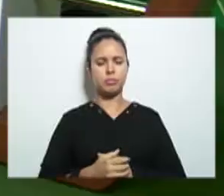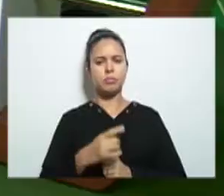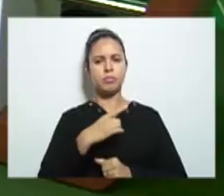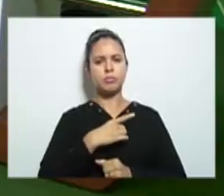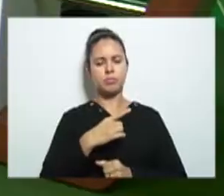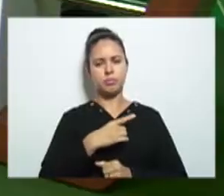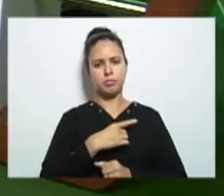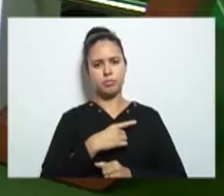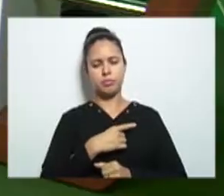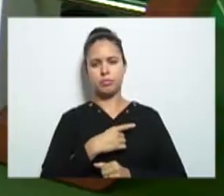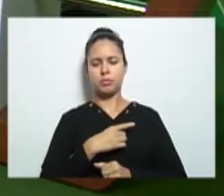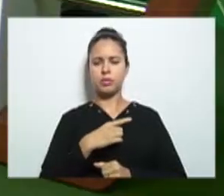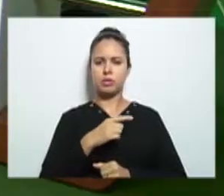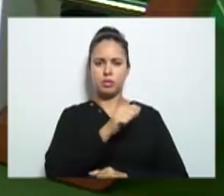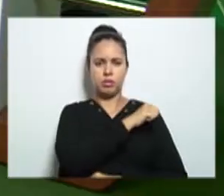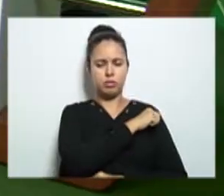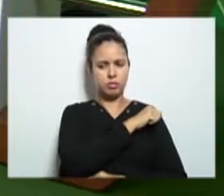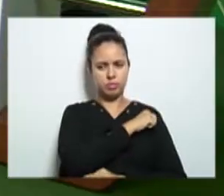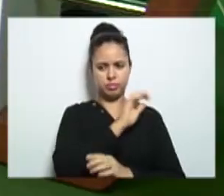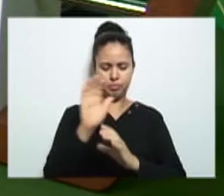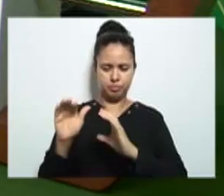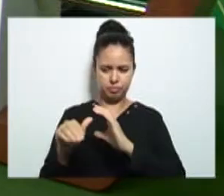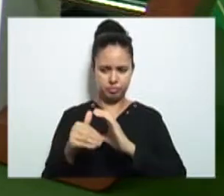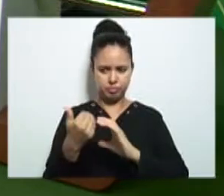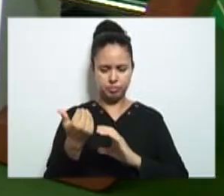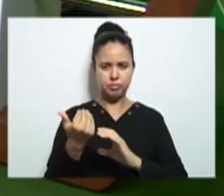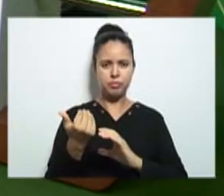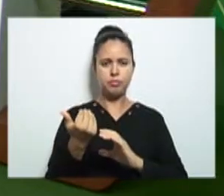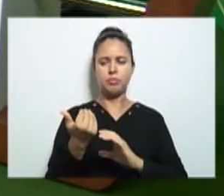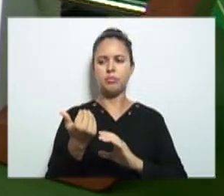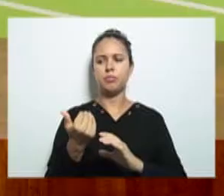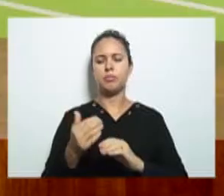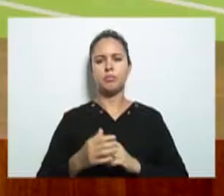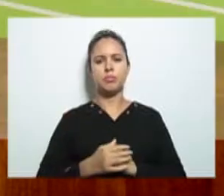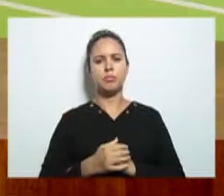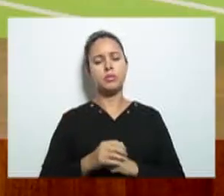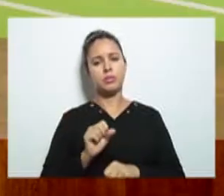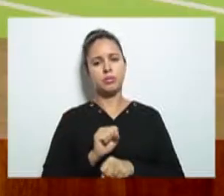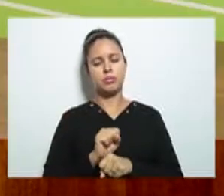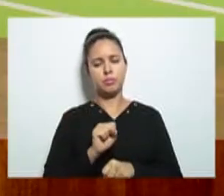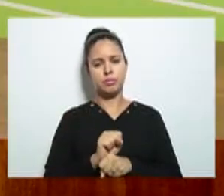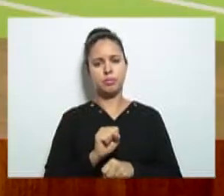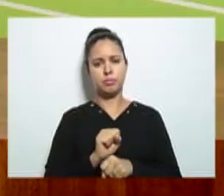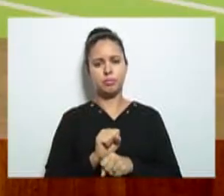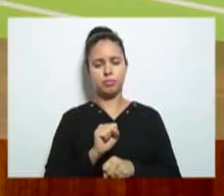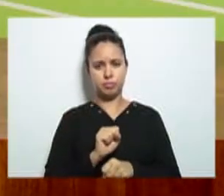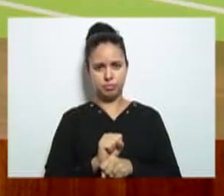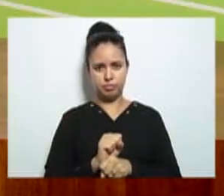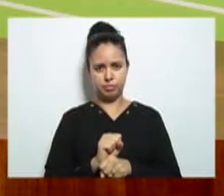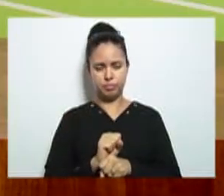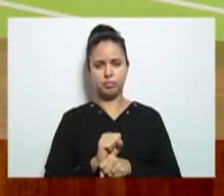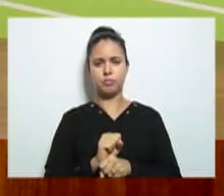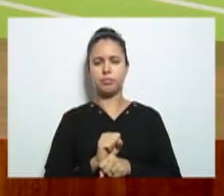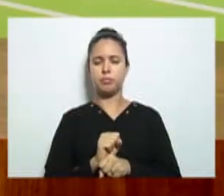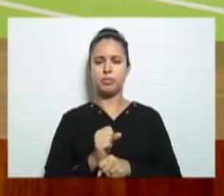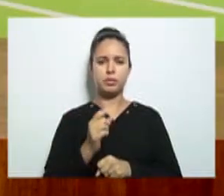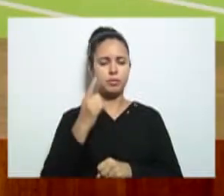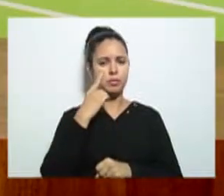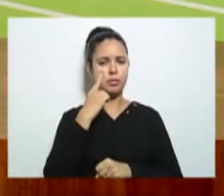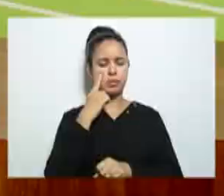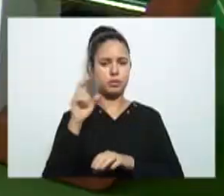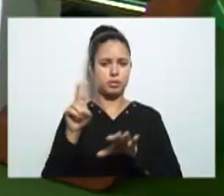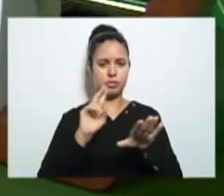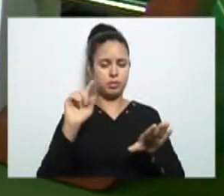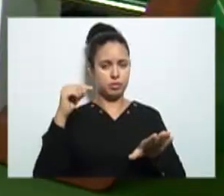alguma interação, professor, em relação à educação à distância? Não, nesse momento não, mas a gente vai ficar aguardando, né, professor? Eles mandarem, quem sabe a gente comenta na próxima